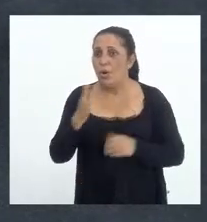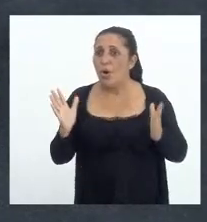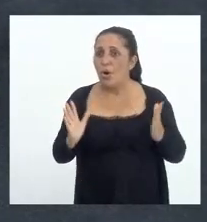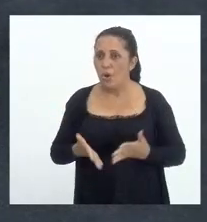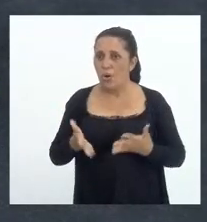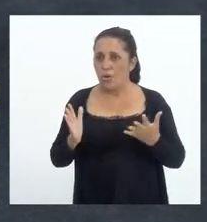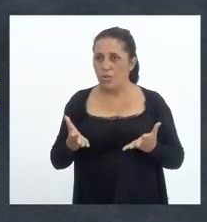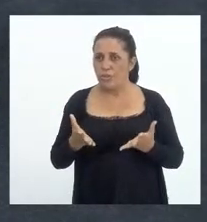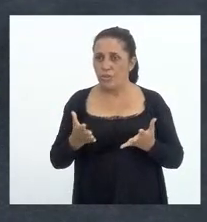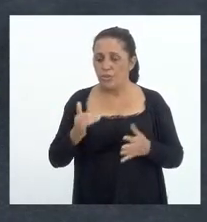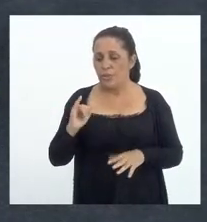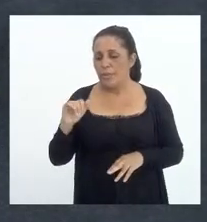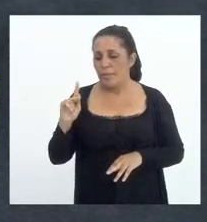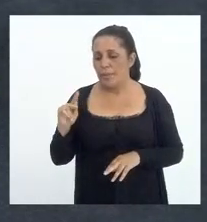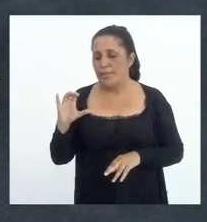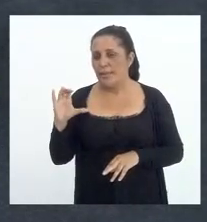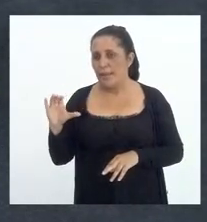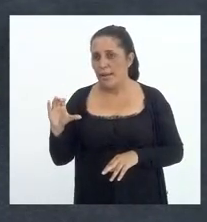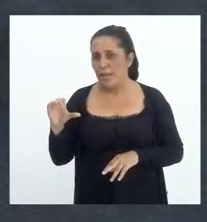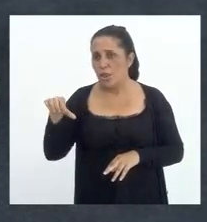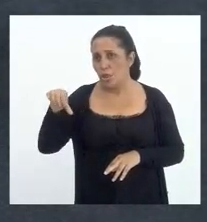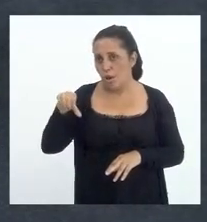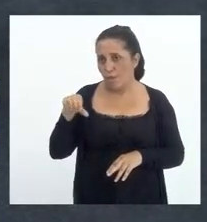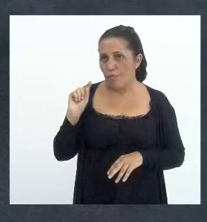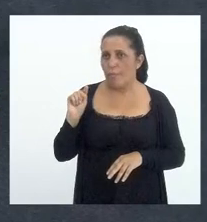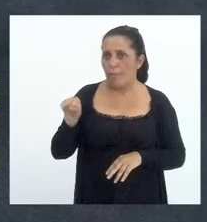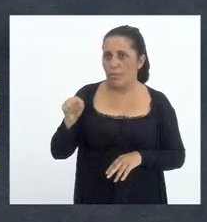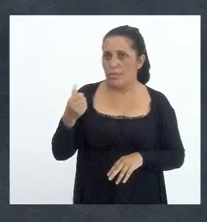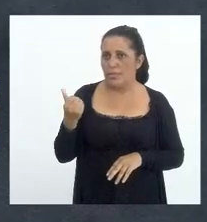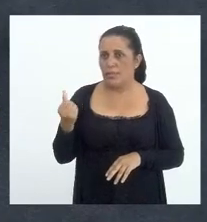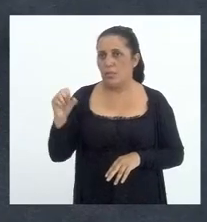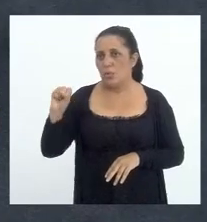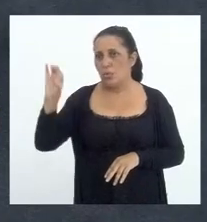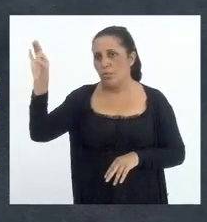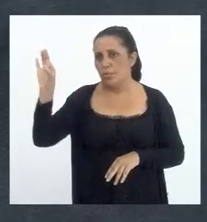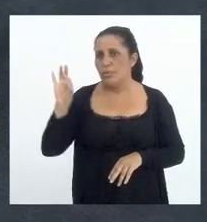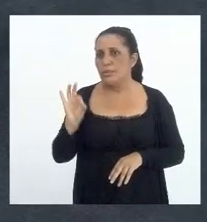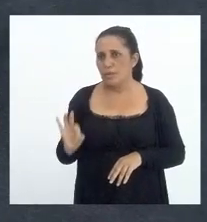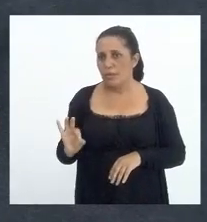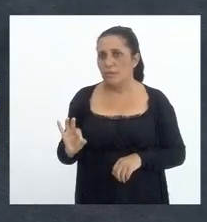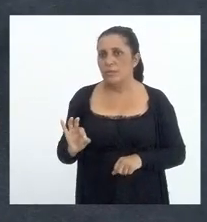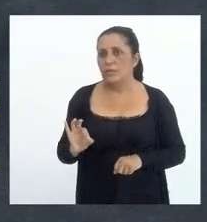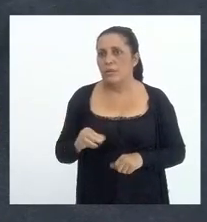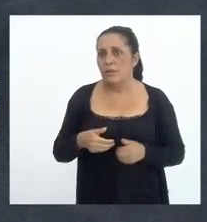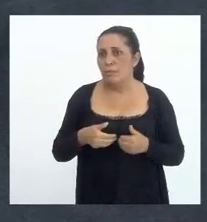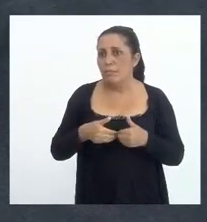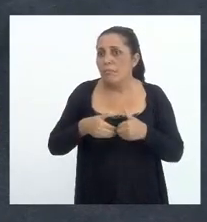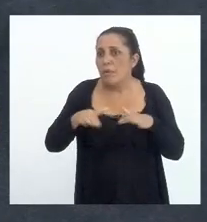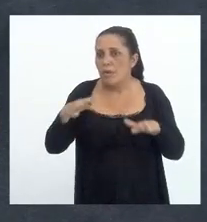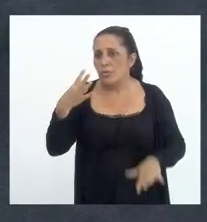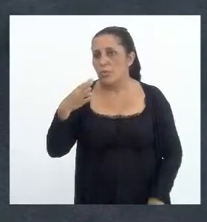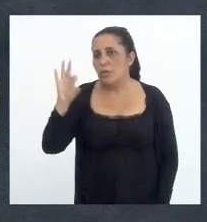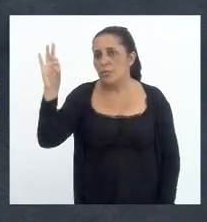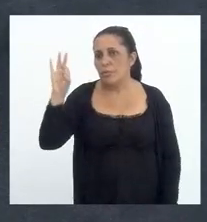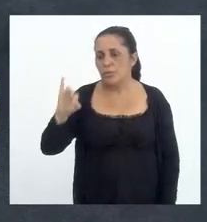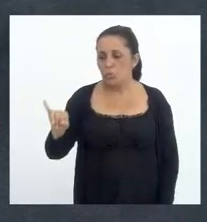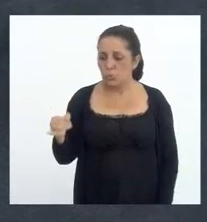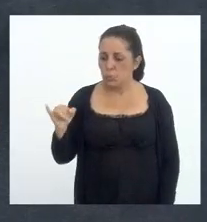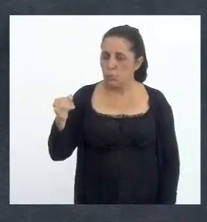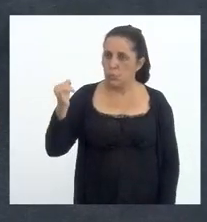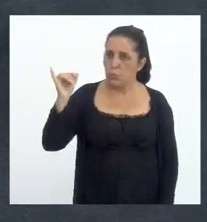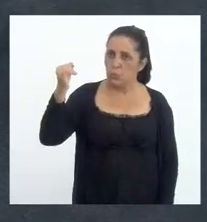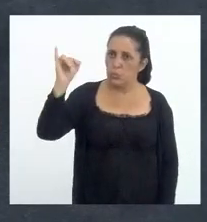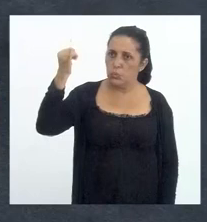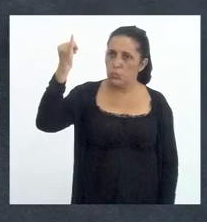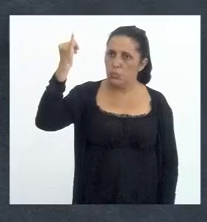com o IPCA em torno de 9,68%, mais 4% de juros ao ano,